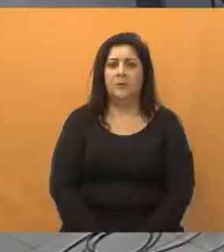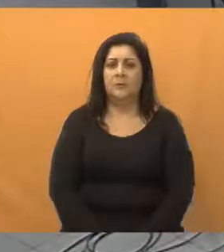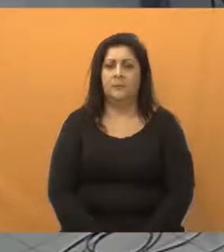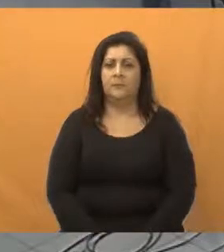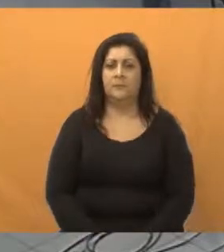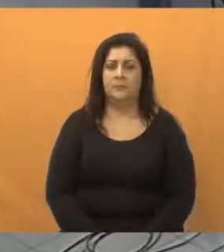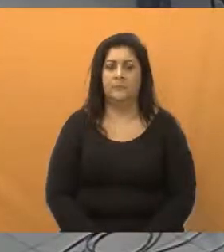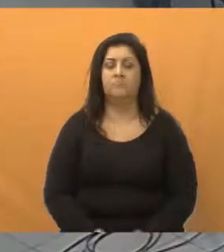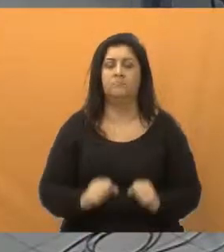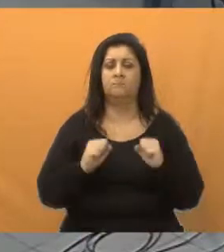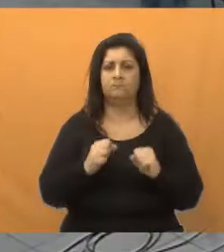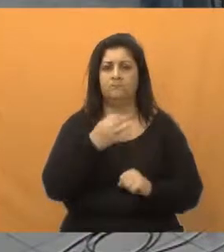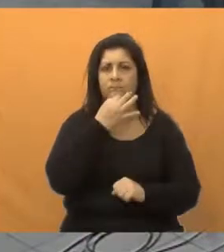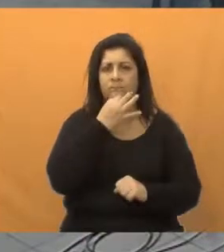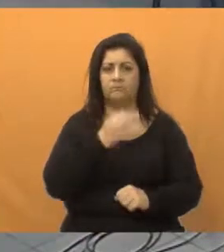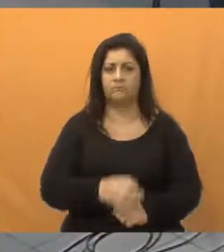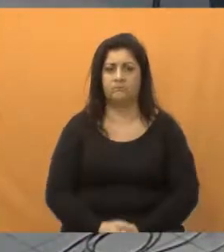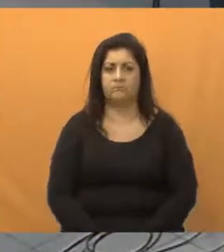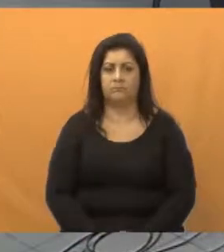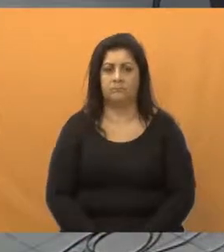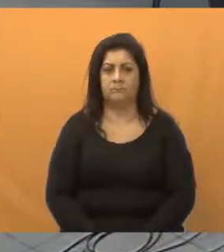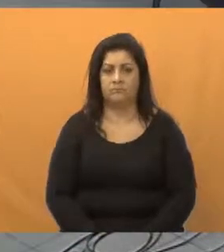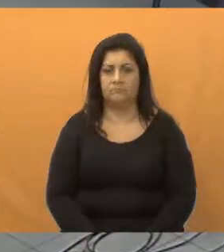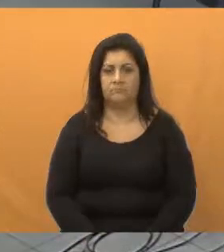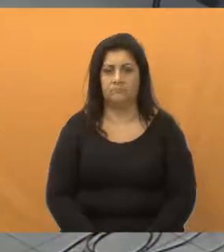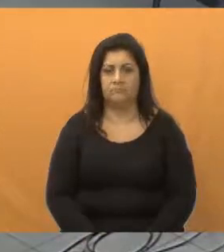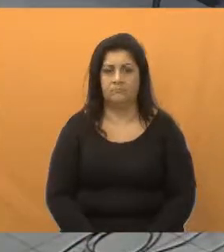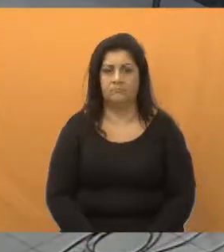O projeto continua em discussão.